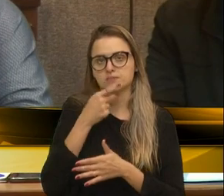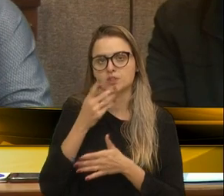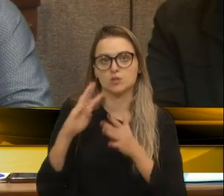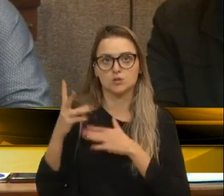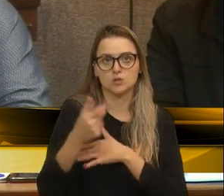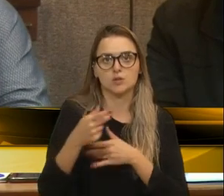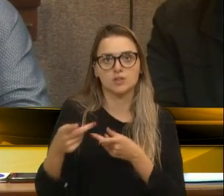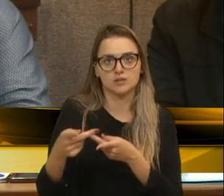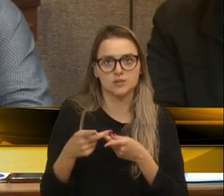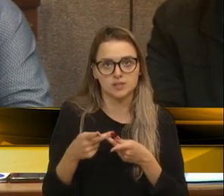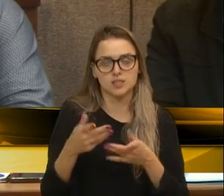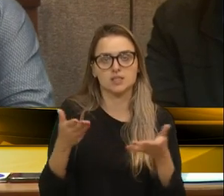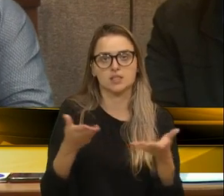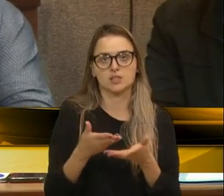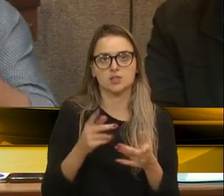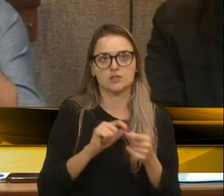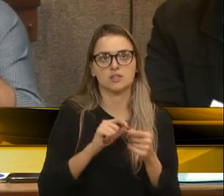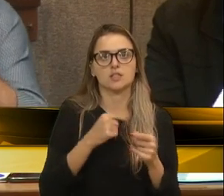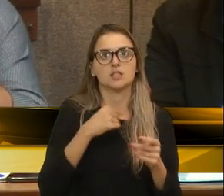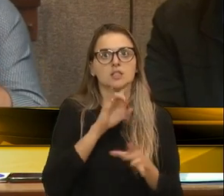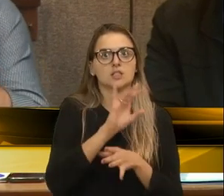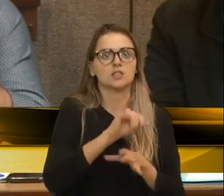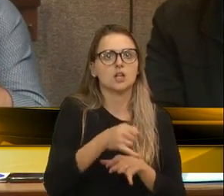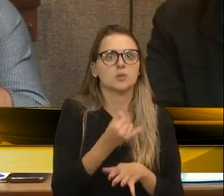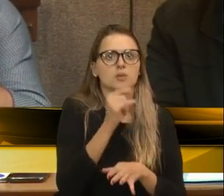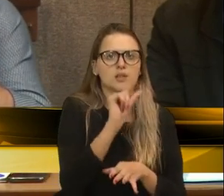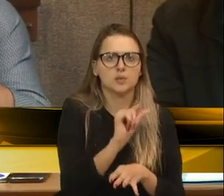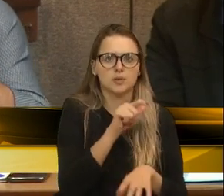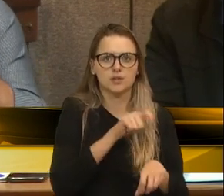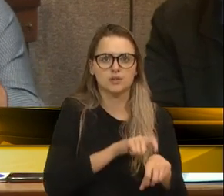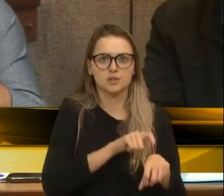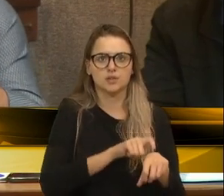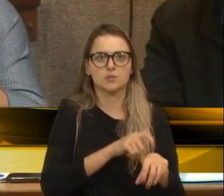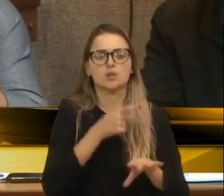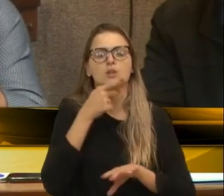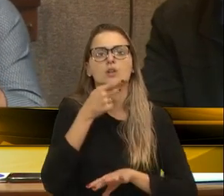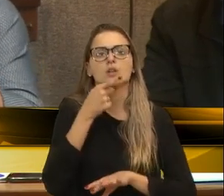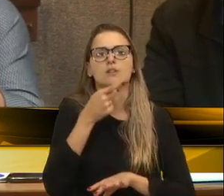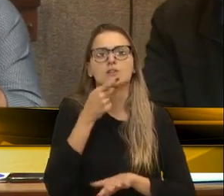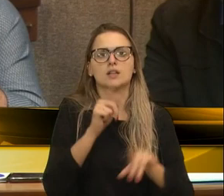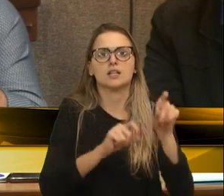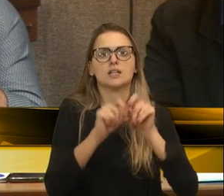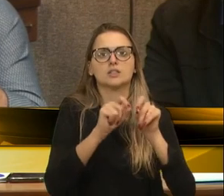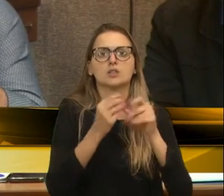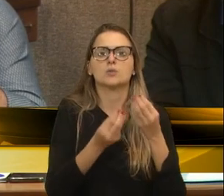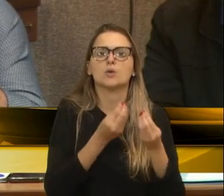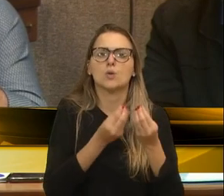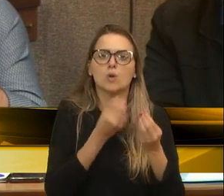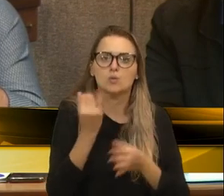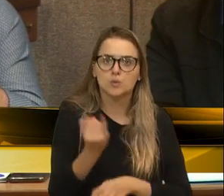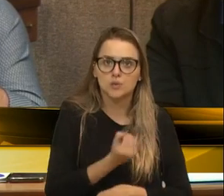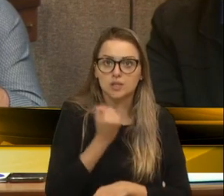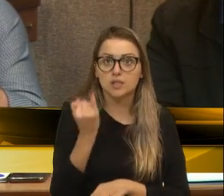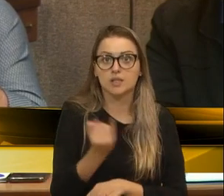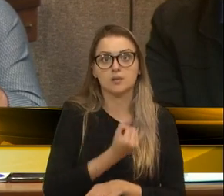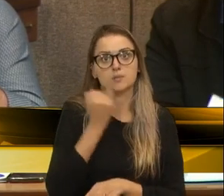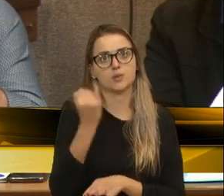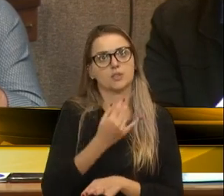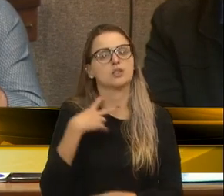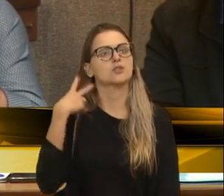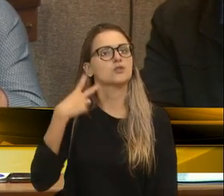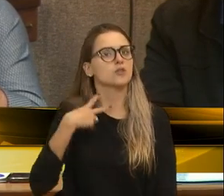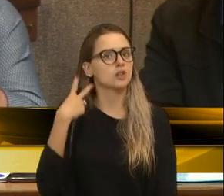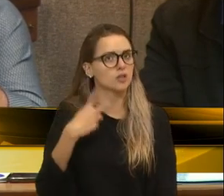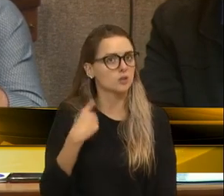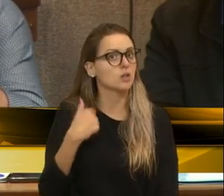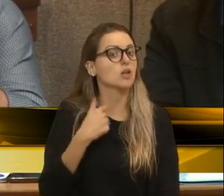só voltar, vereador, aproveitar meu tempo aqui, falar sobre a importância que tem os vereadores,